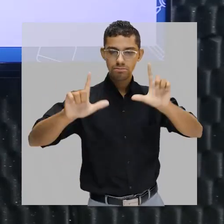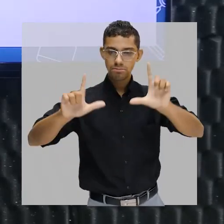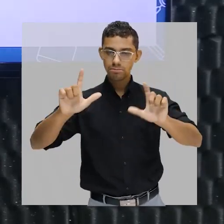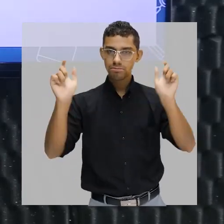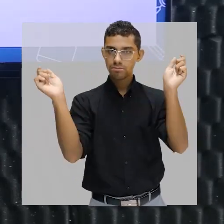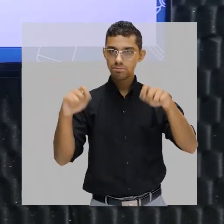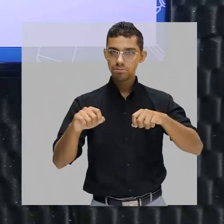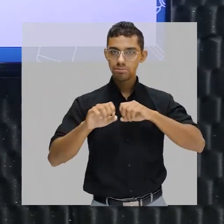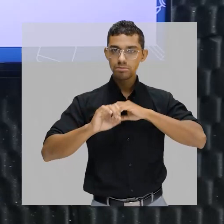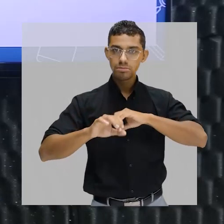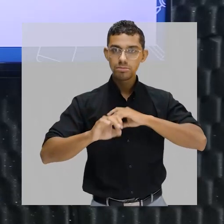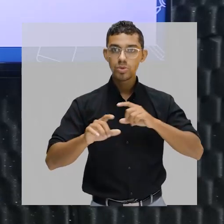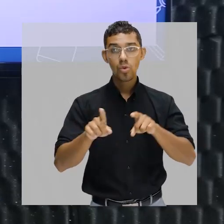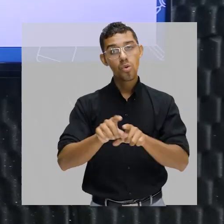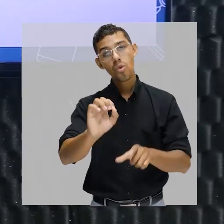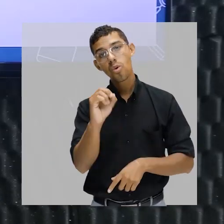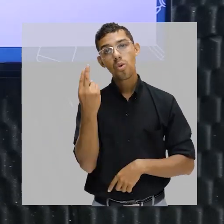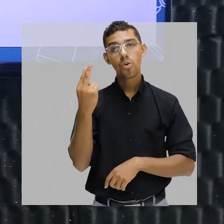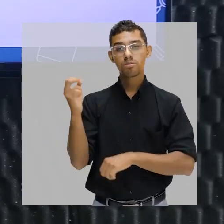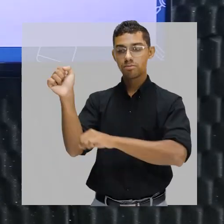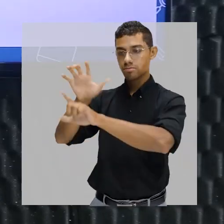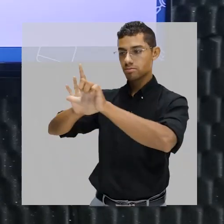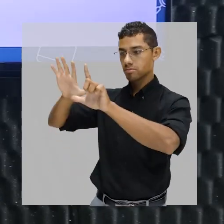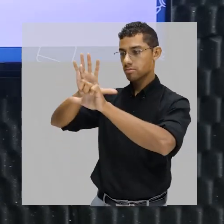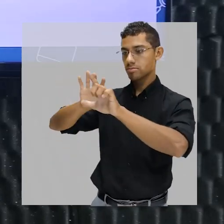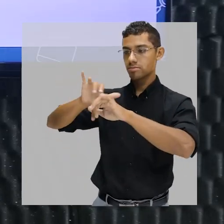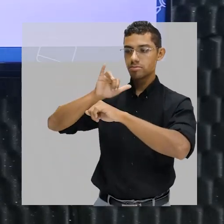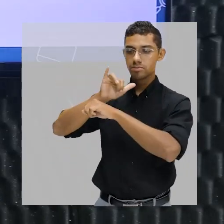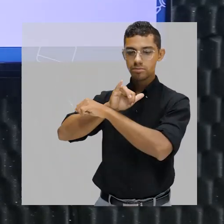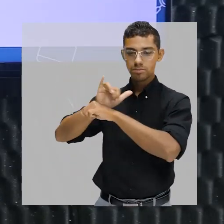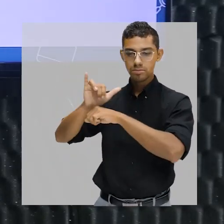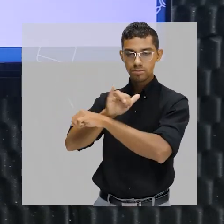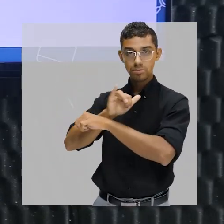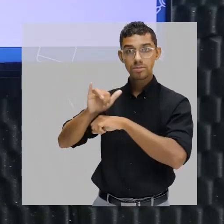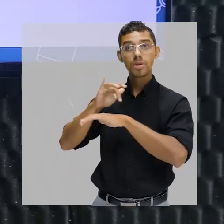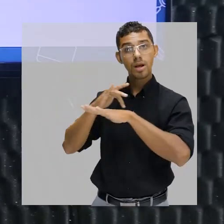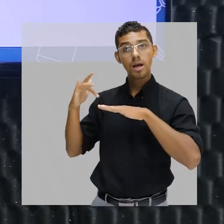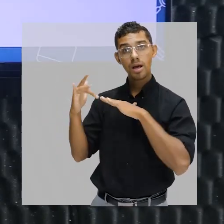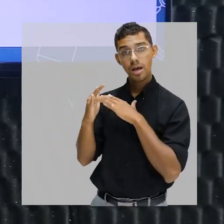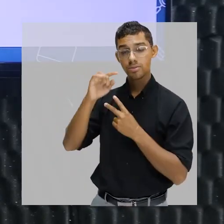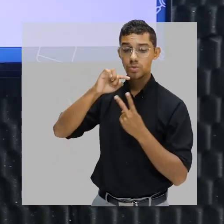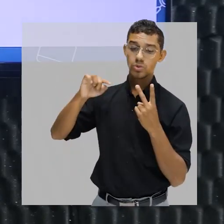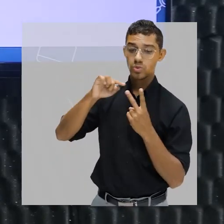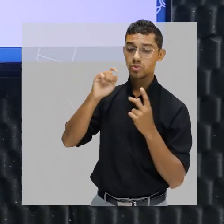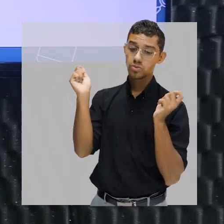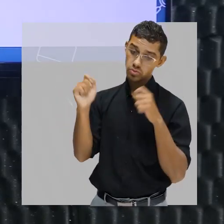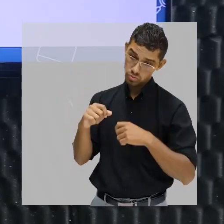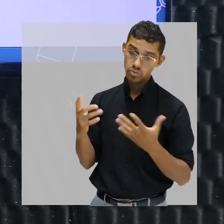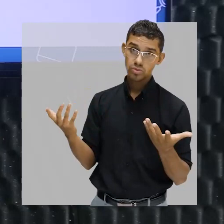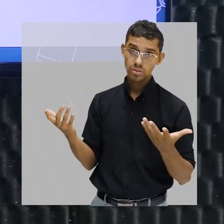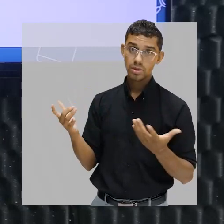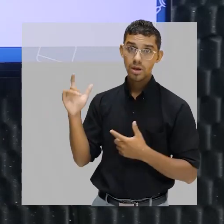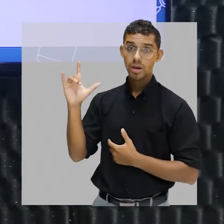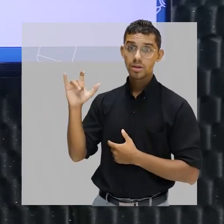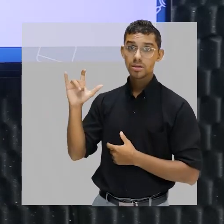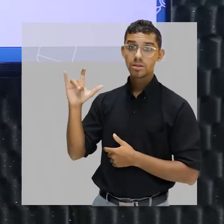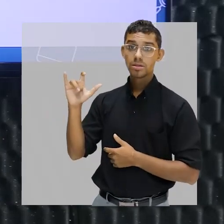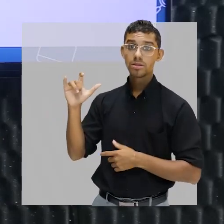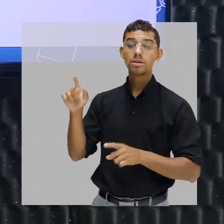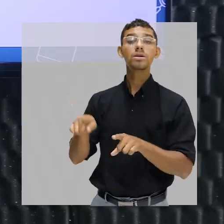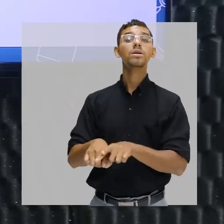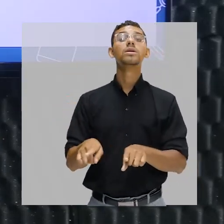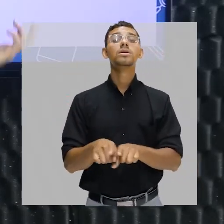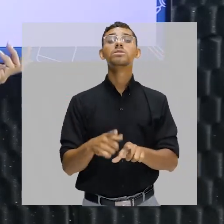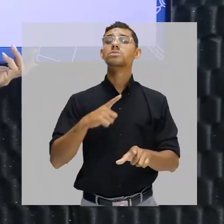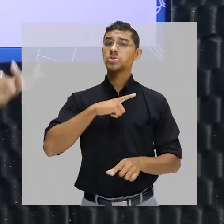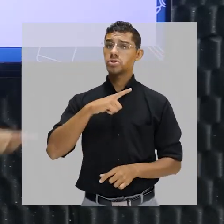Educação ou pela plataforma Gonçalves Dias no YouTube, não é assim? Então, nós temos uma familiaridade